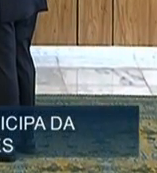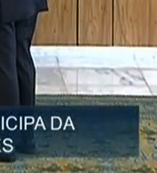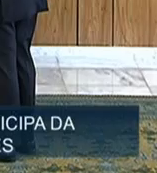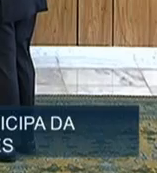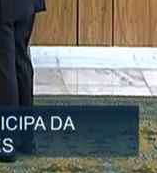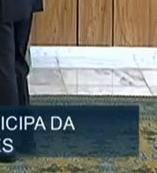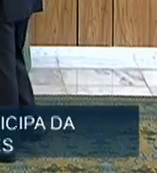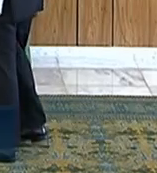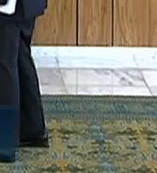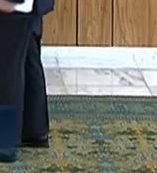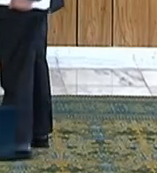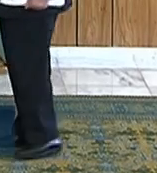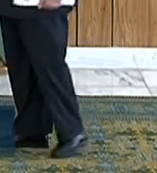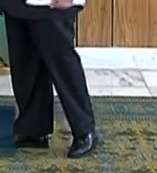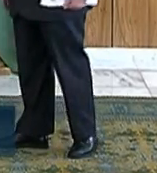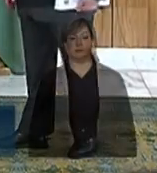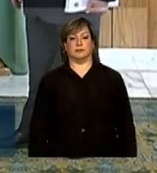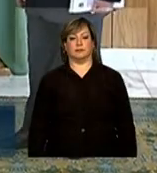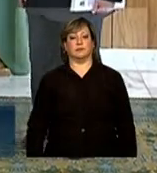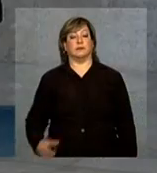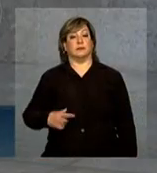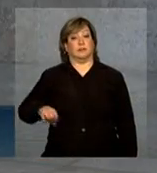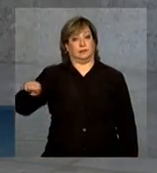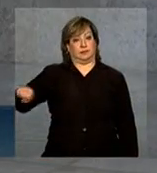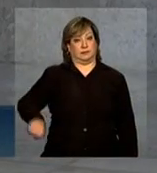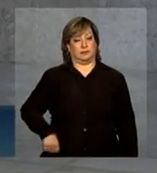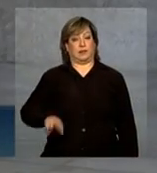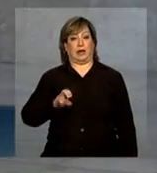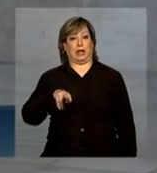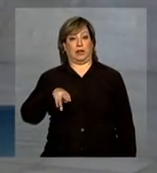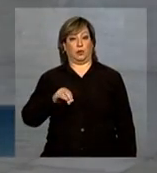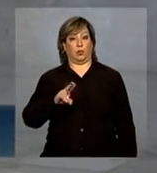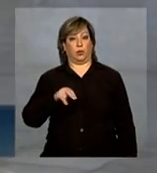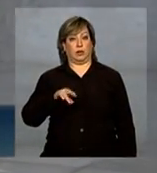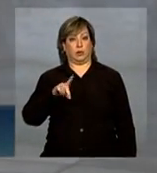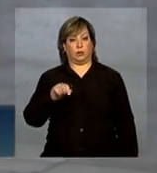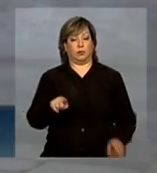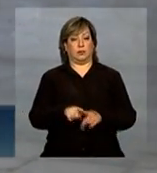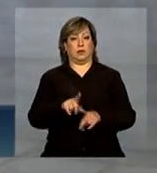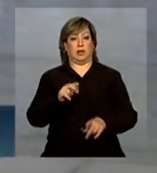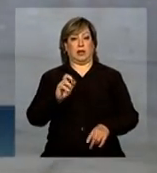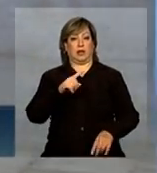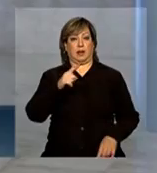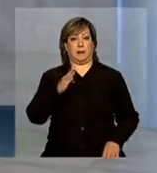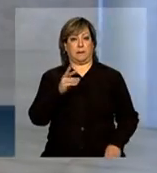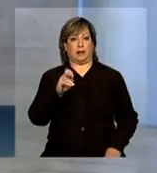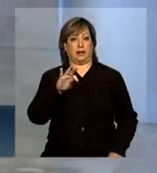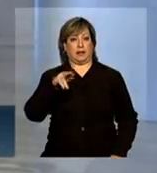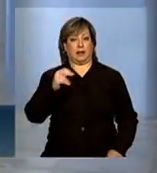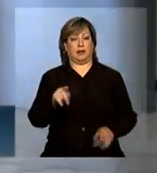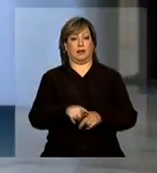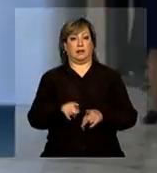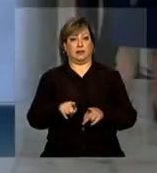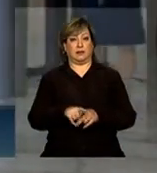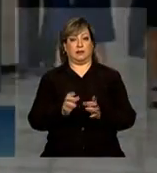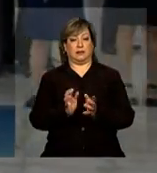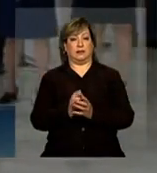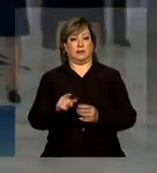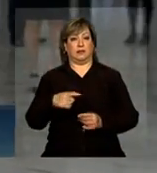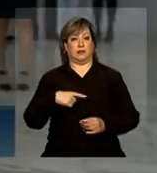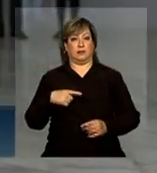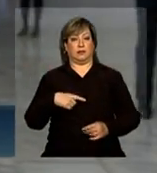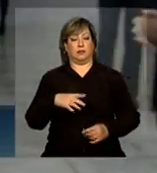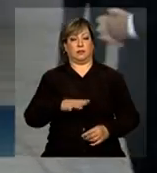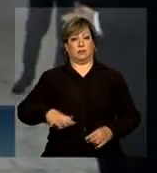O embaixador do Reino Unido, da Grã-Bretanha e Irlanda do Norte, Alexander Wykman Ellis.